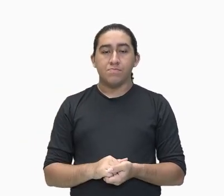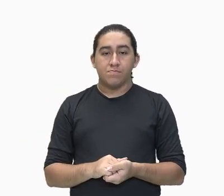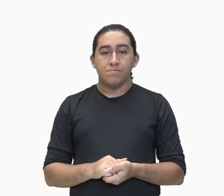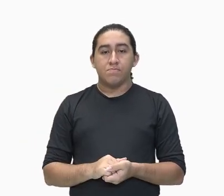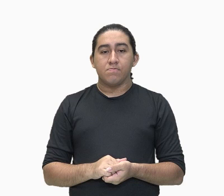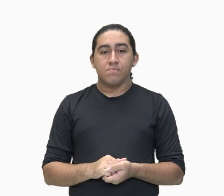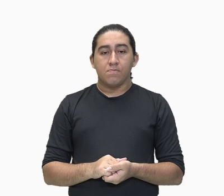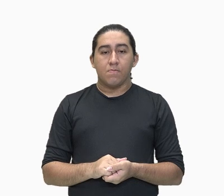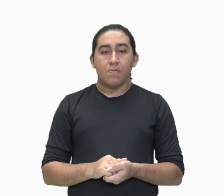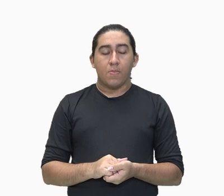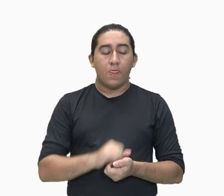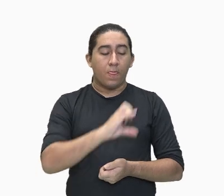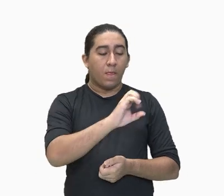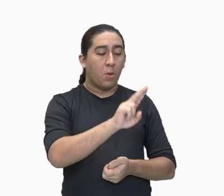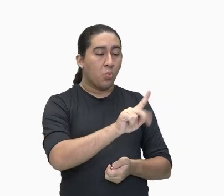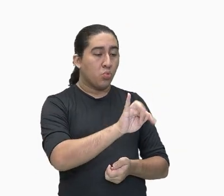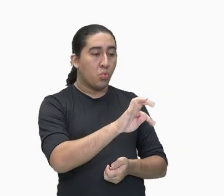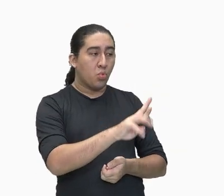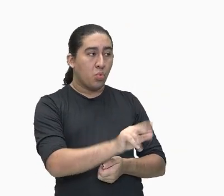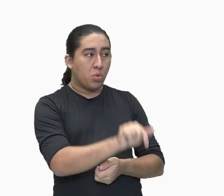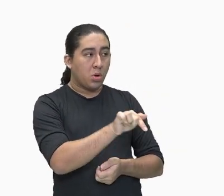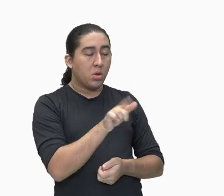cultura, sim, mas